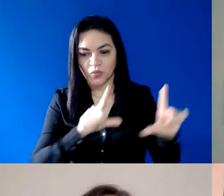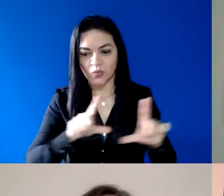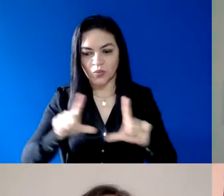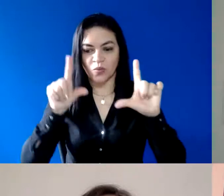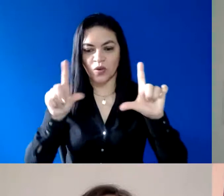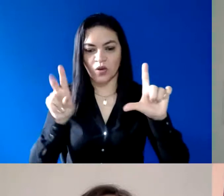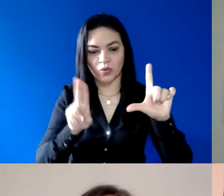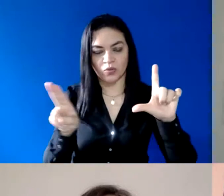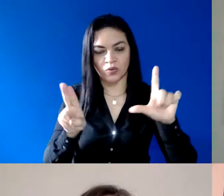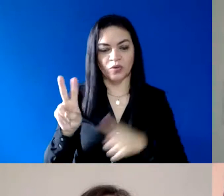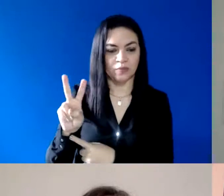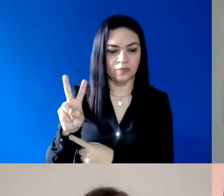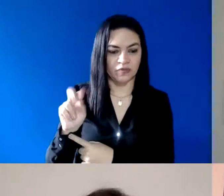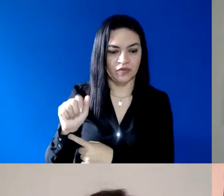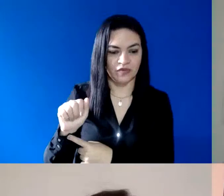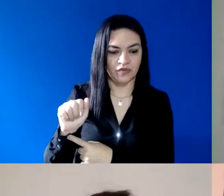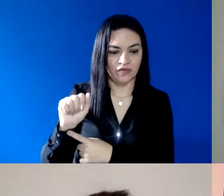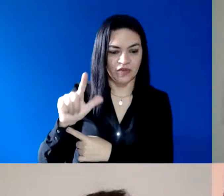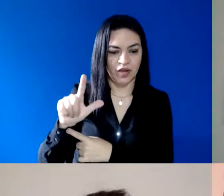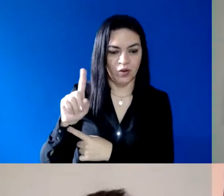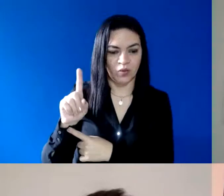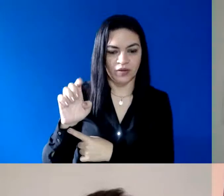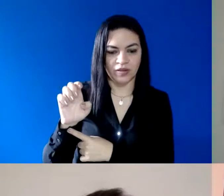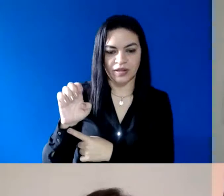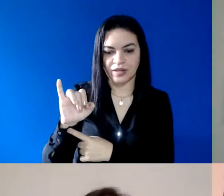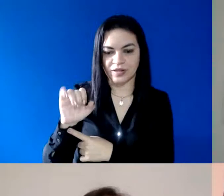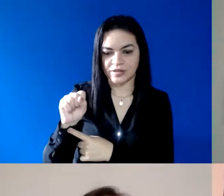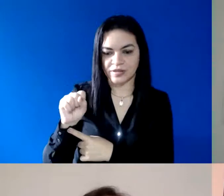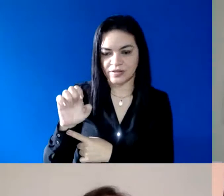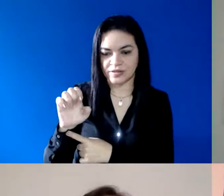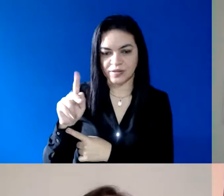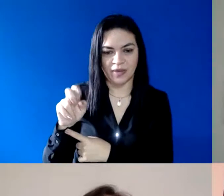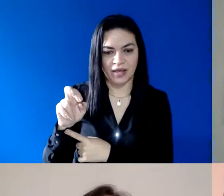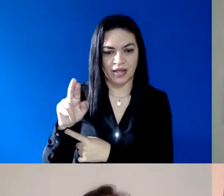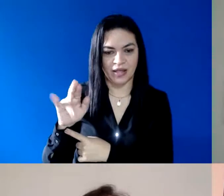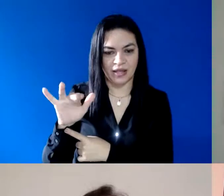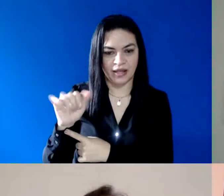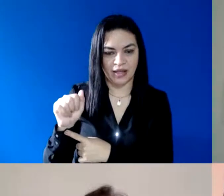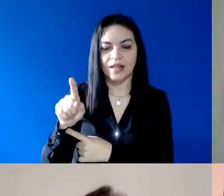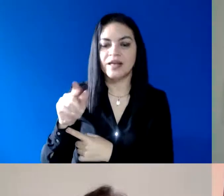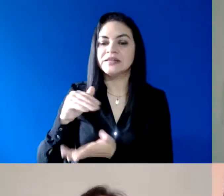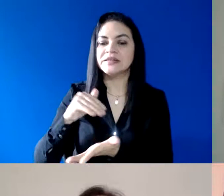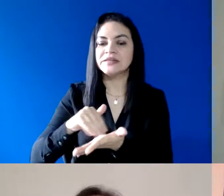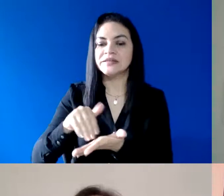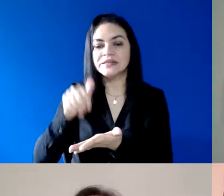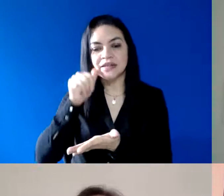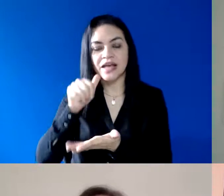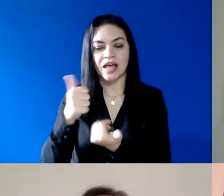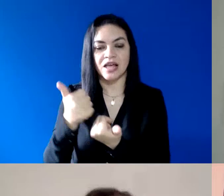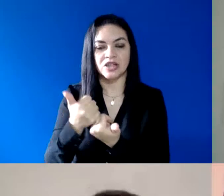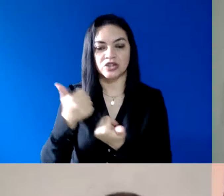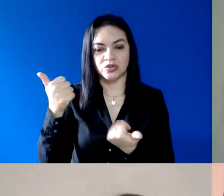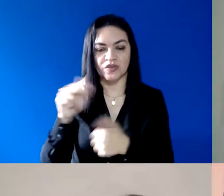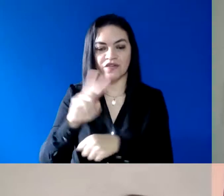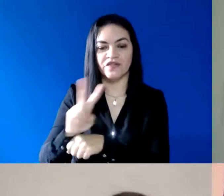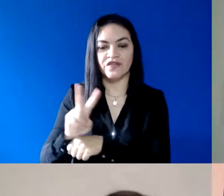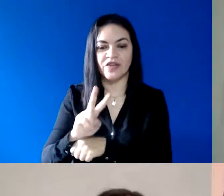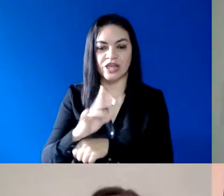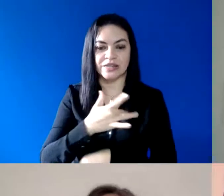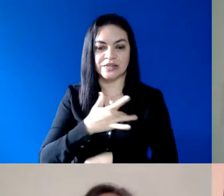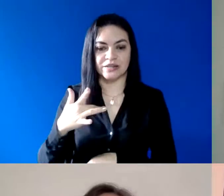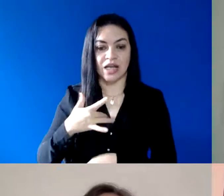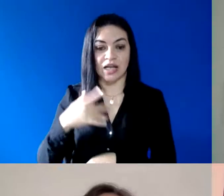trabalho, Valdeise Pereira, secretária adjunta de Atenção Primária, Vigilância e Saúde, e